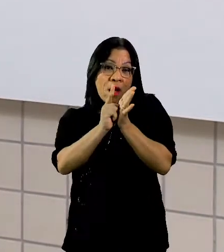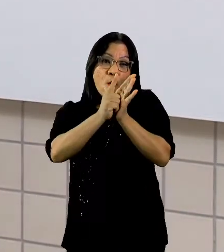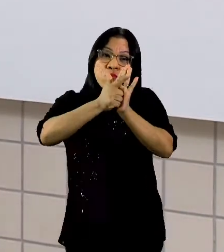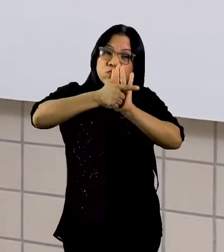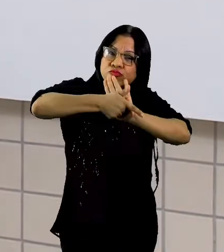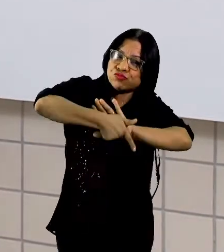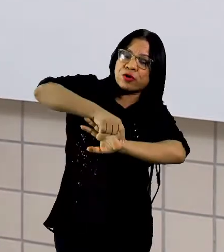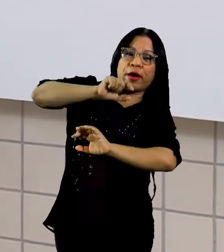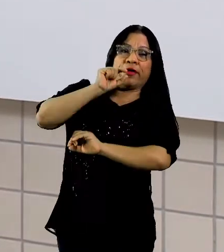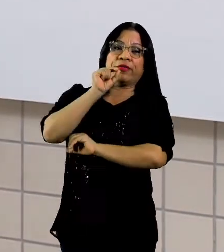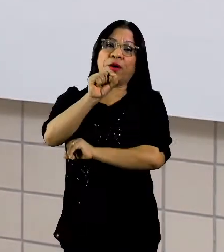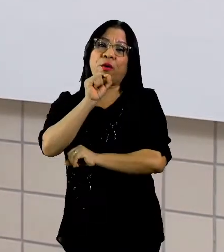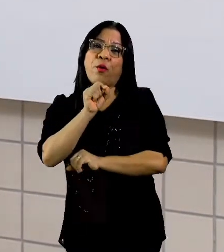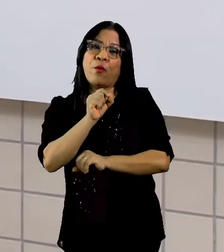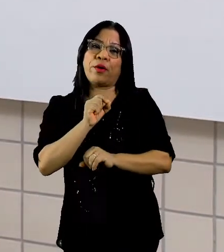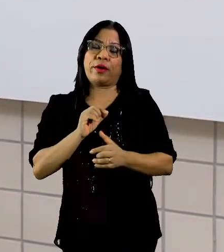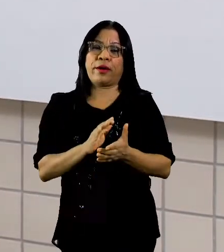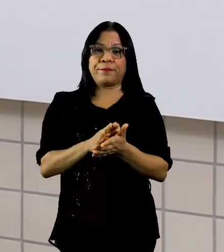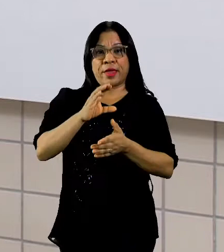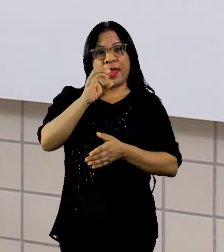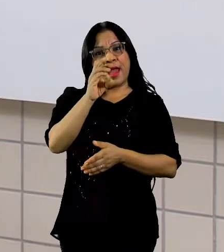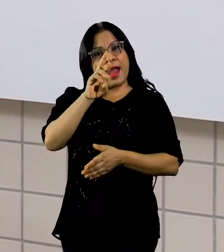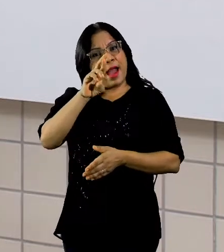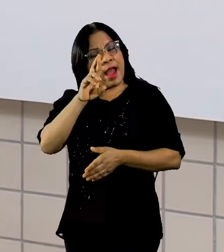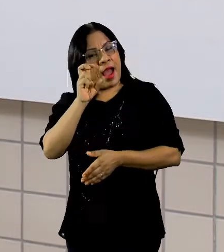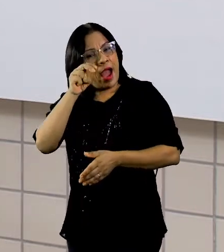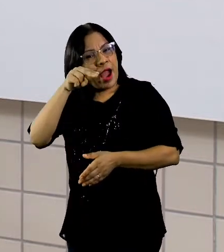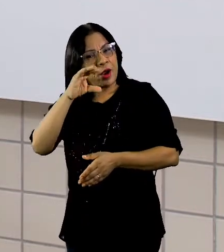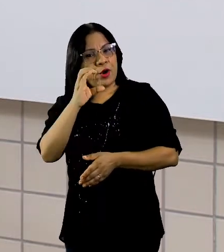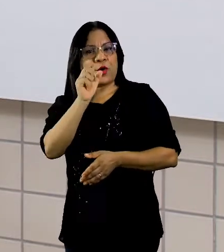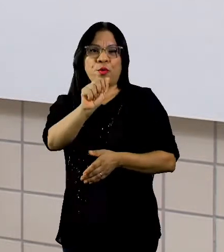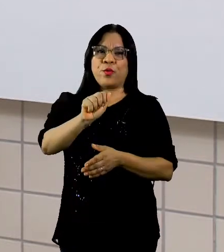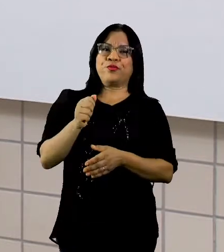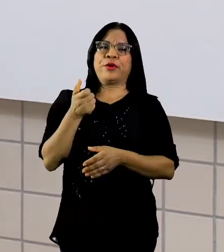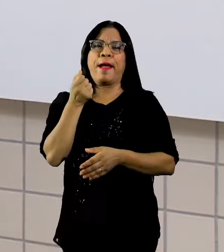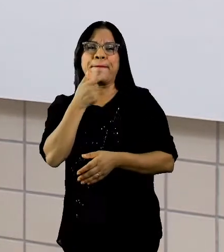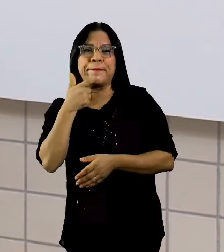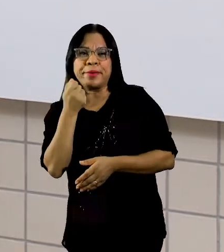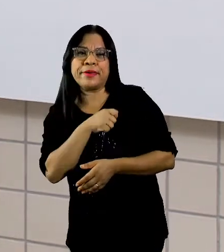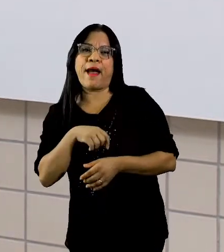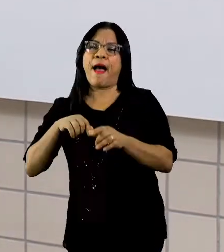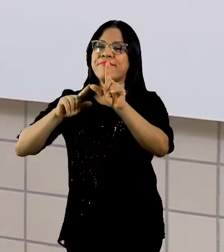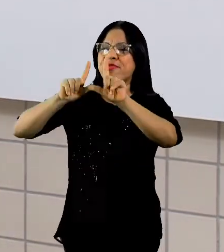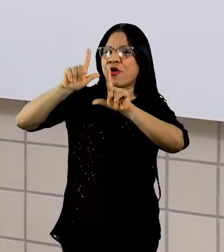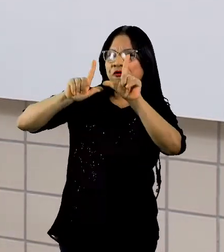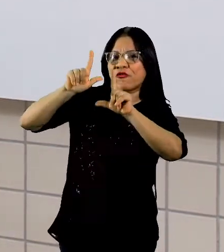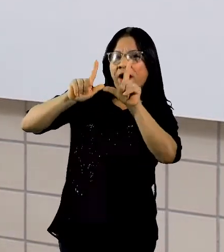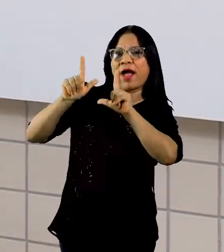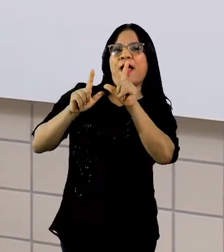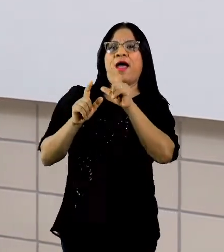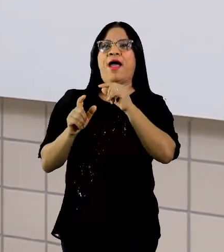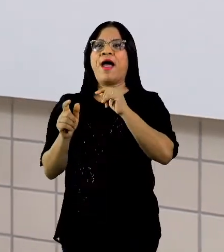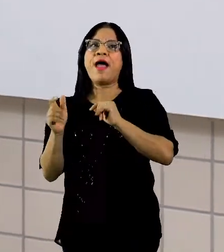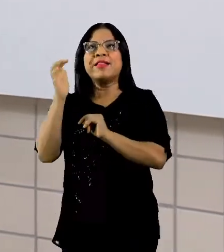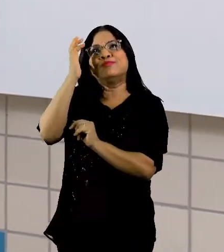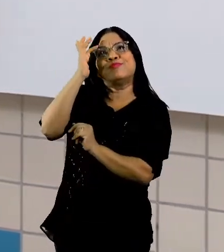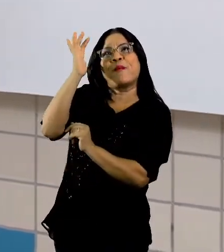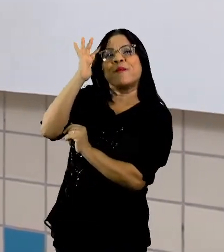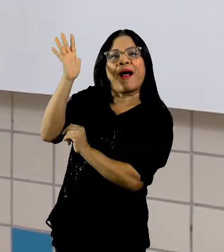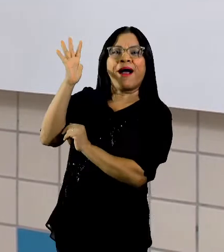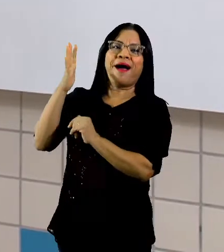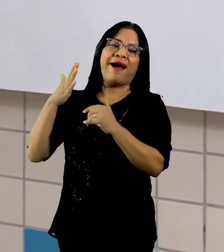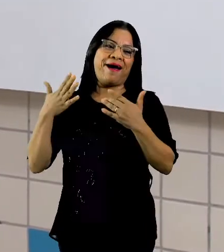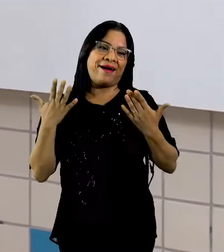crônica, é o romance, é a novela, é a piada, é a fábula. Então, nós temos vários